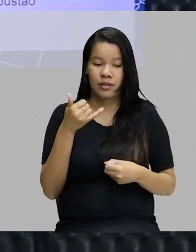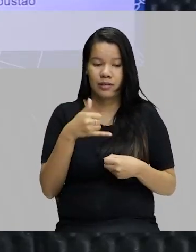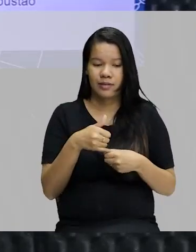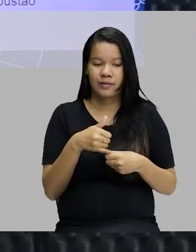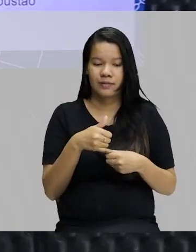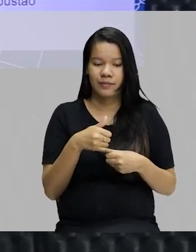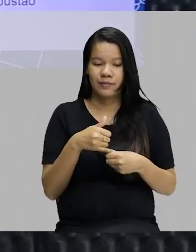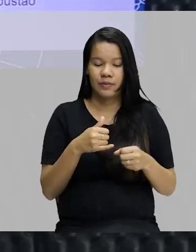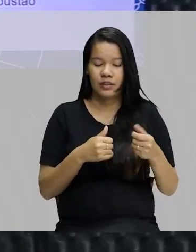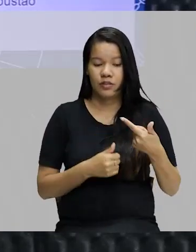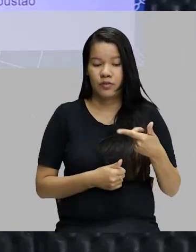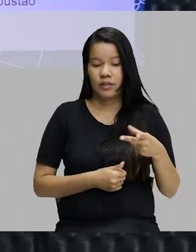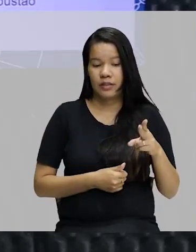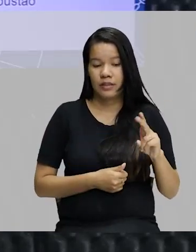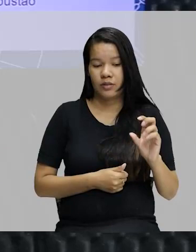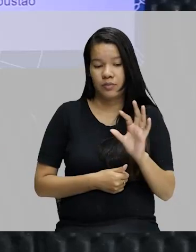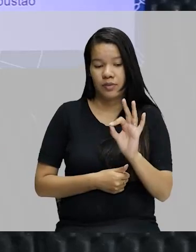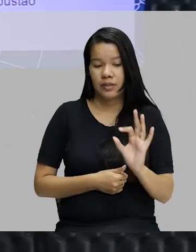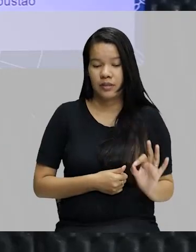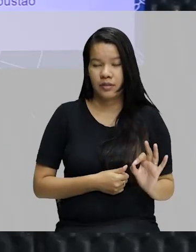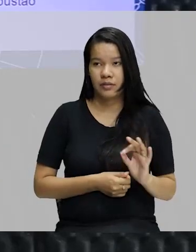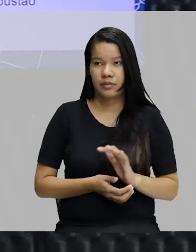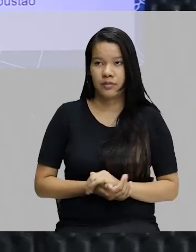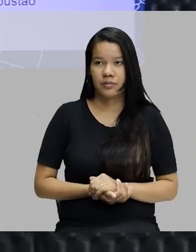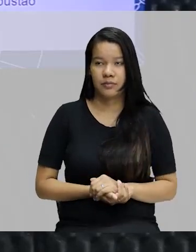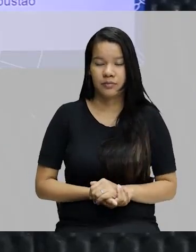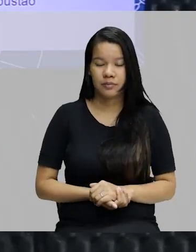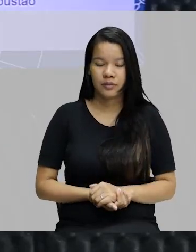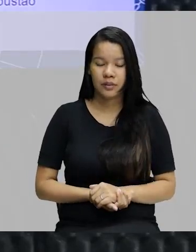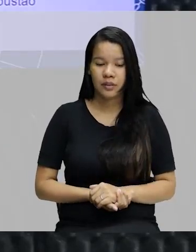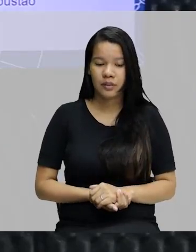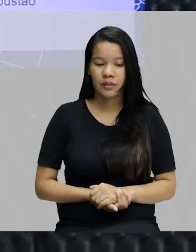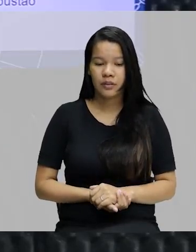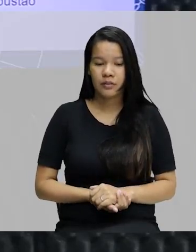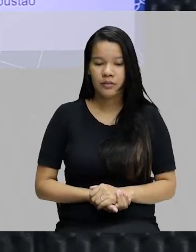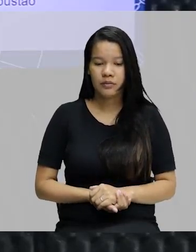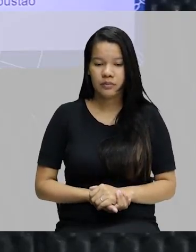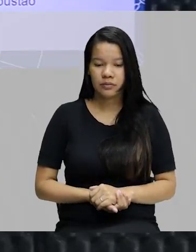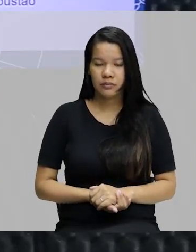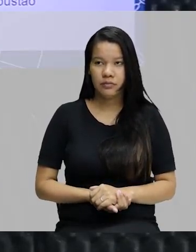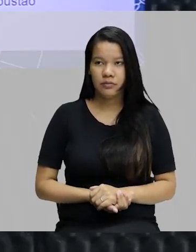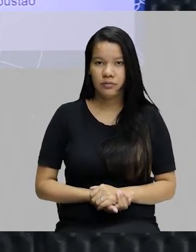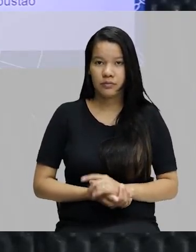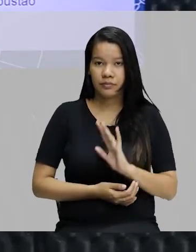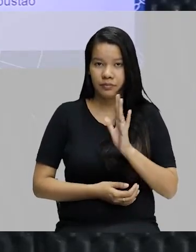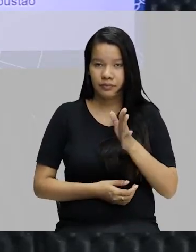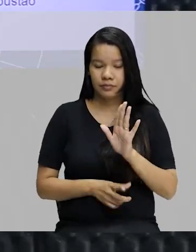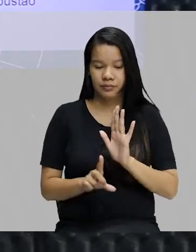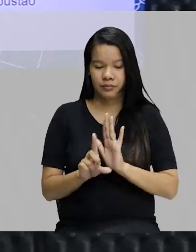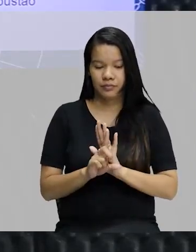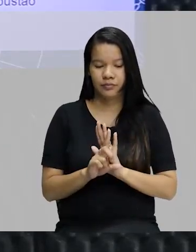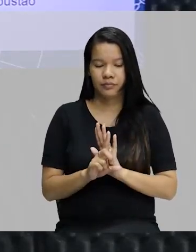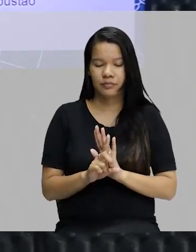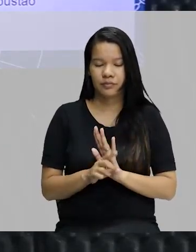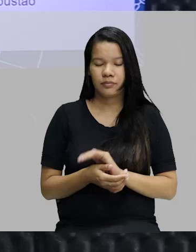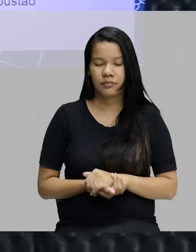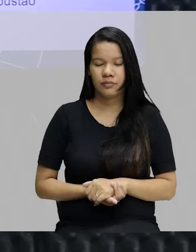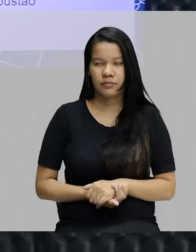gasolina a um volume de 25%. Isso já está escrito na lei. Então, 1 litro de